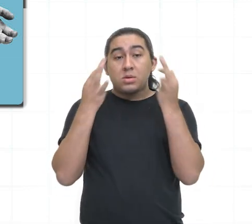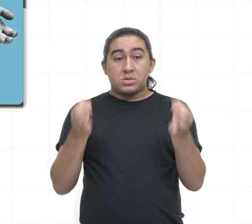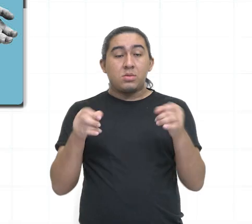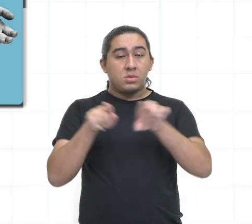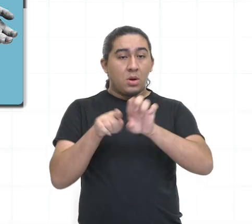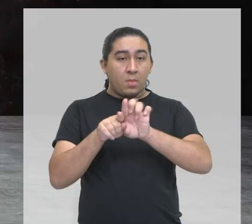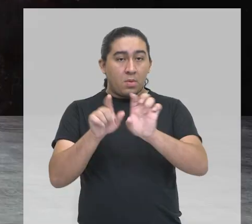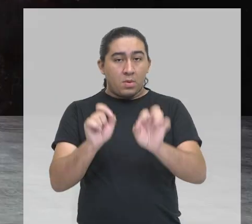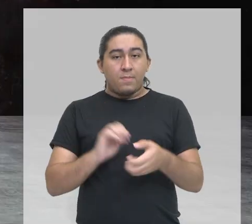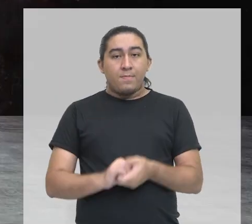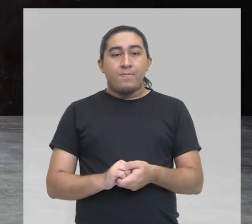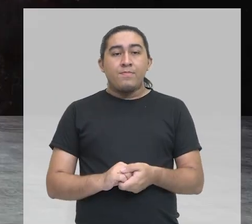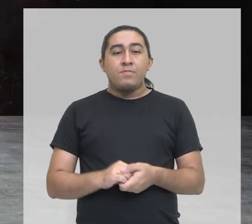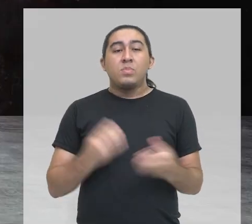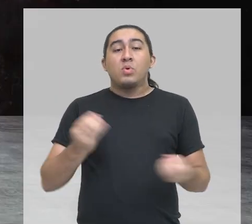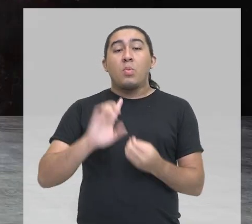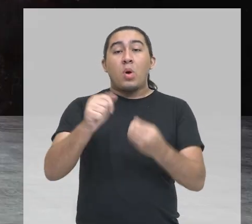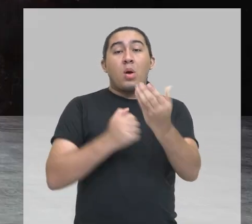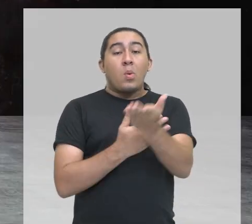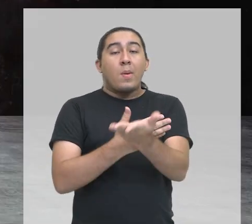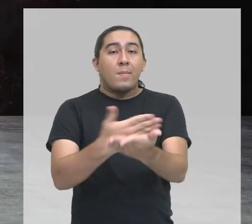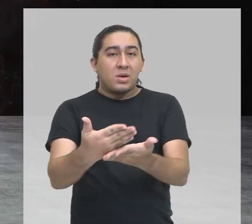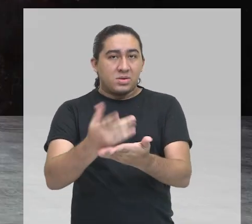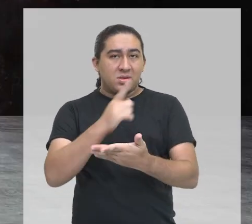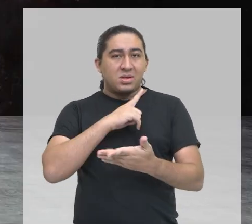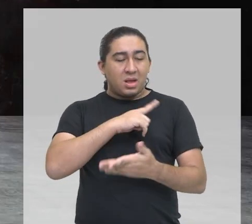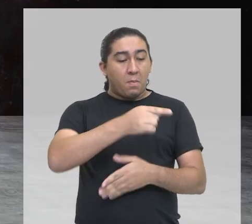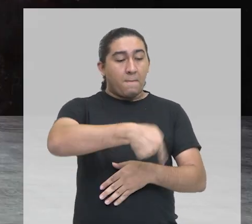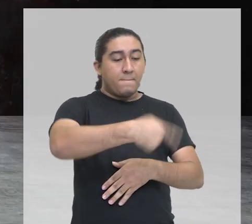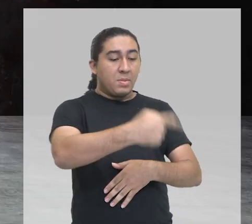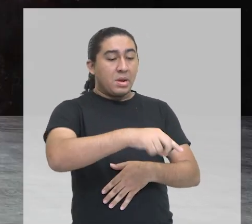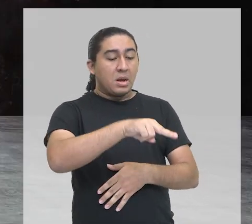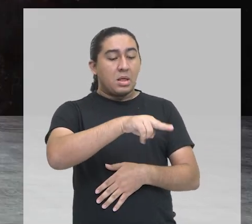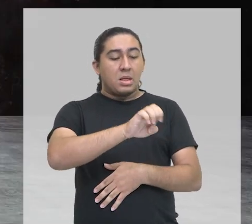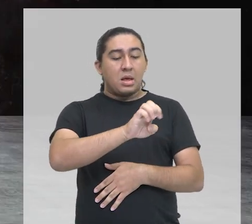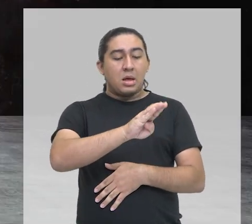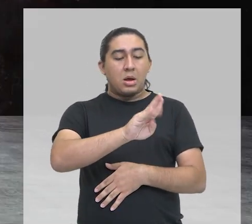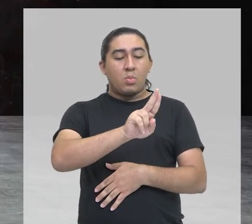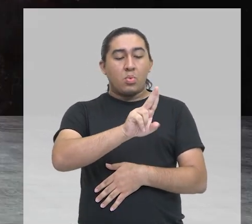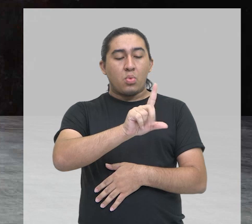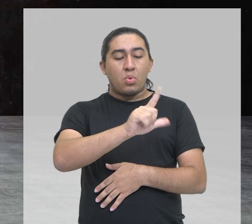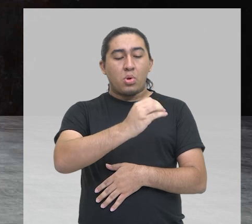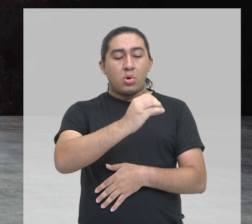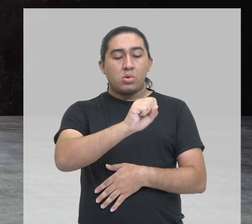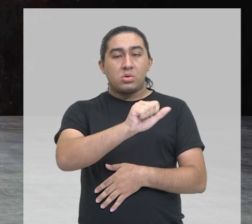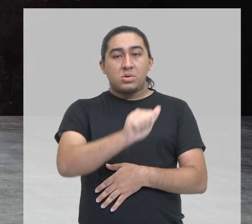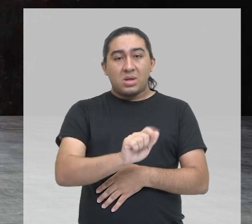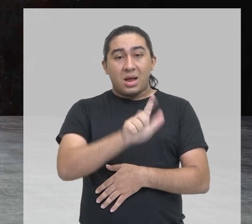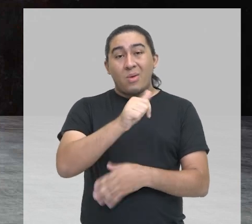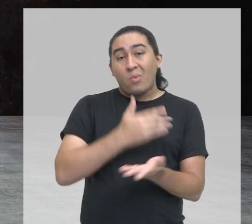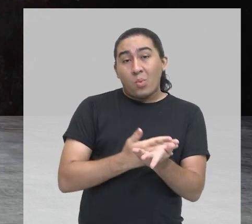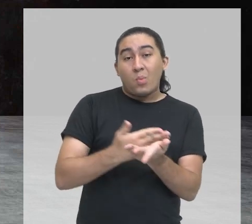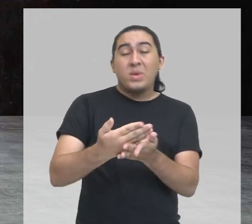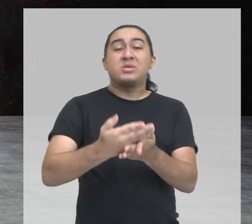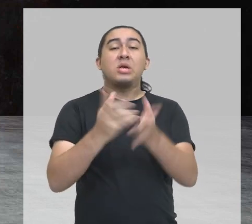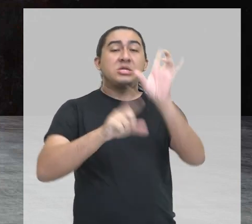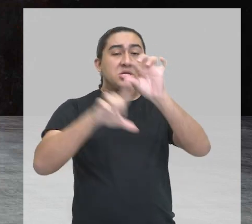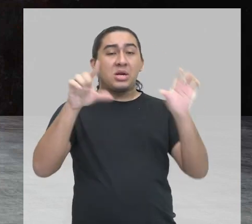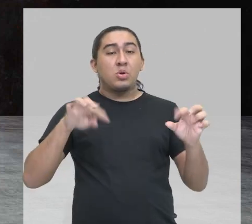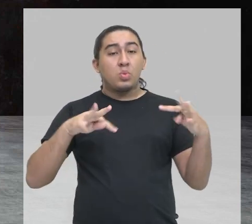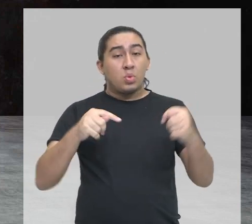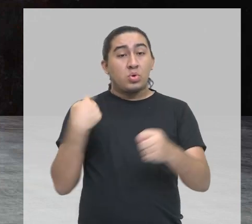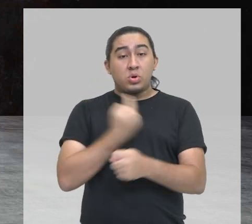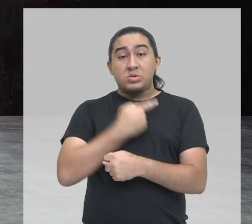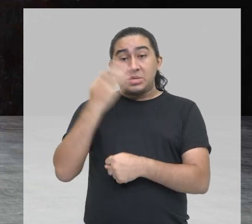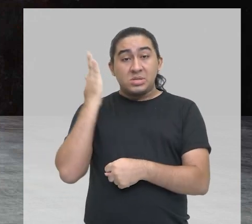Observa junto de mim aqui como que seria uma nebulosa, que é o início de todas as estrelas que existe, nós sabemos